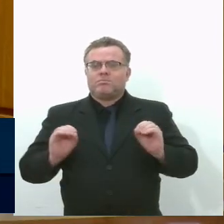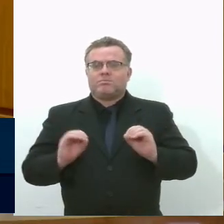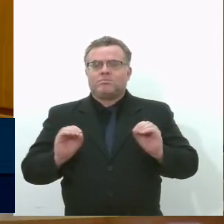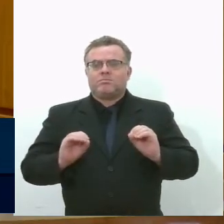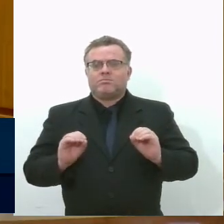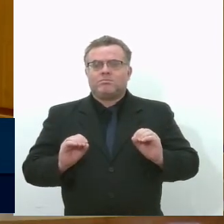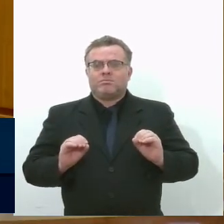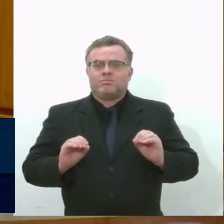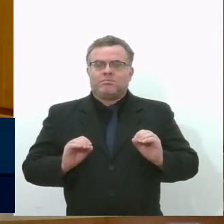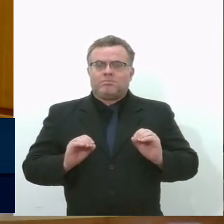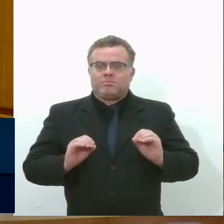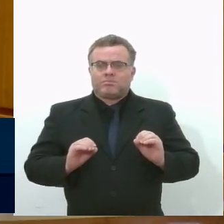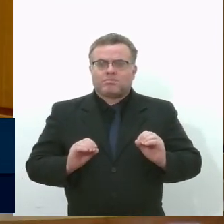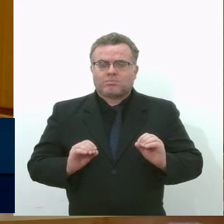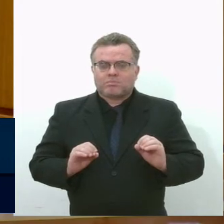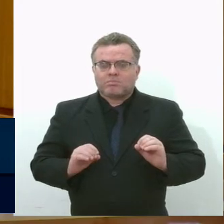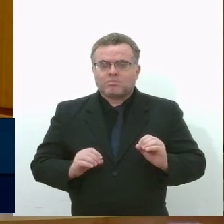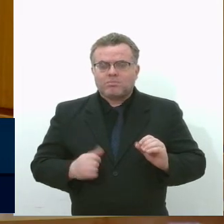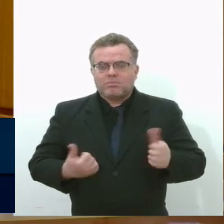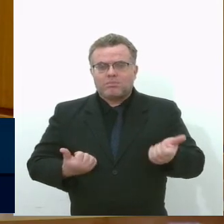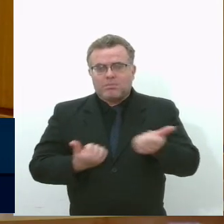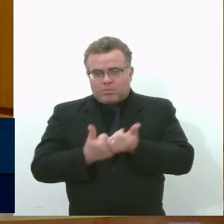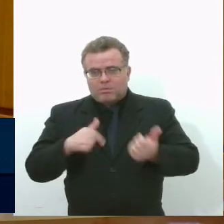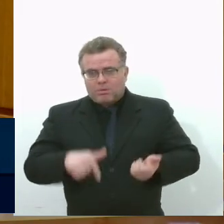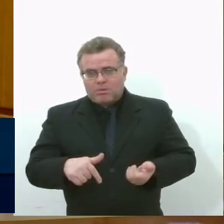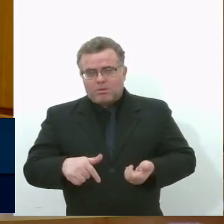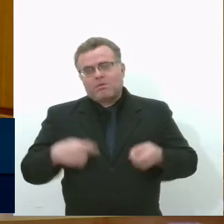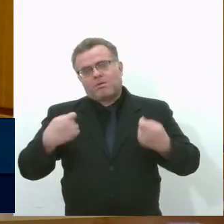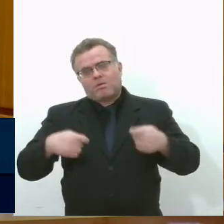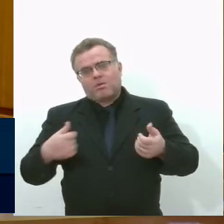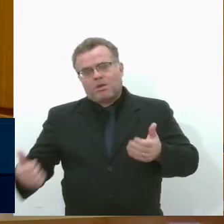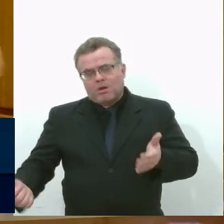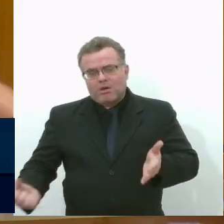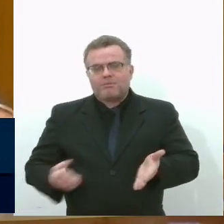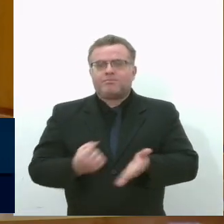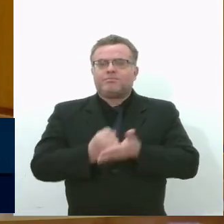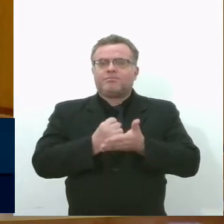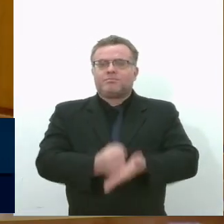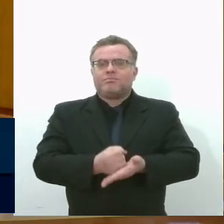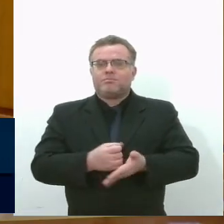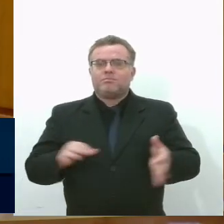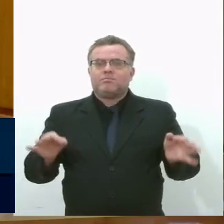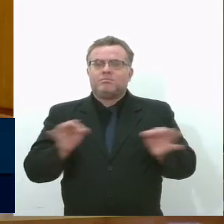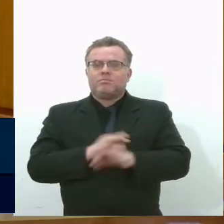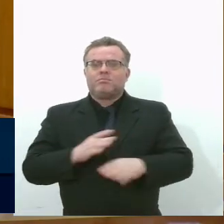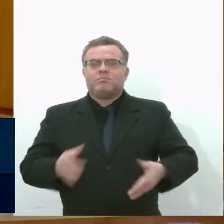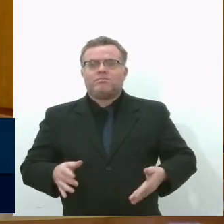tem alguma coisa errada aí. E eu gostaria de, dessa tribuna,